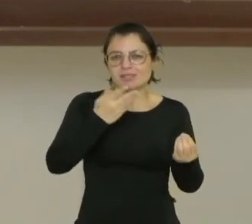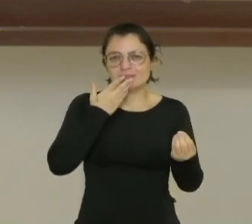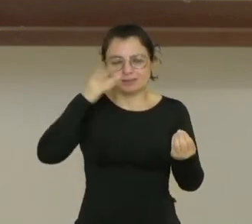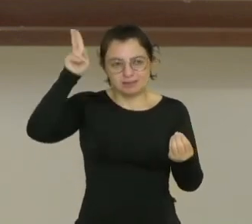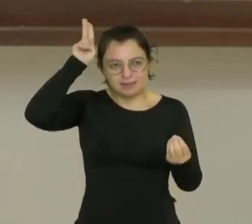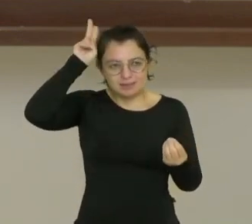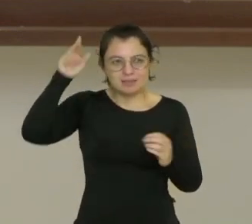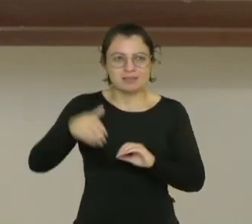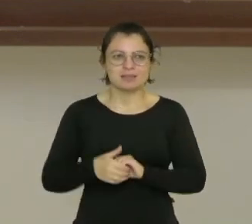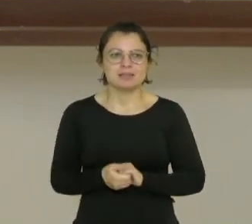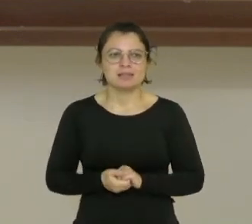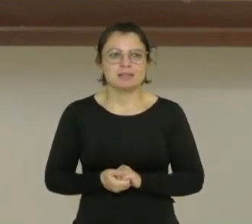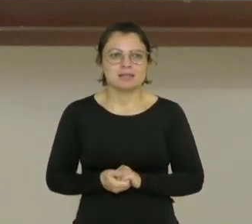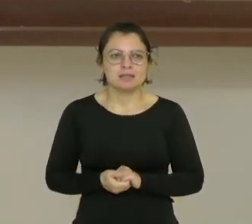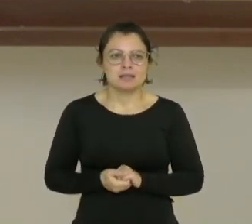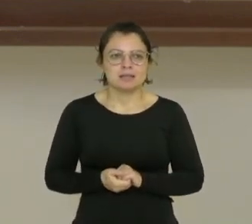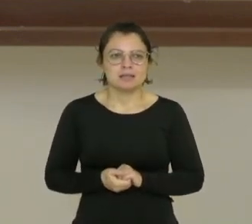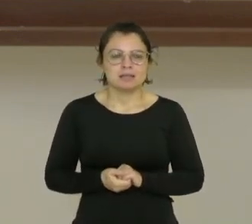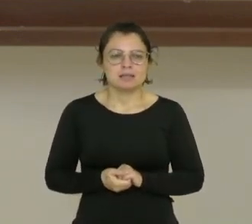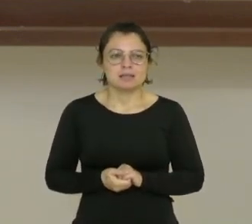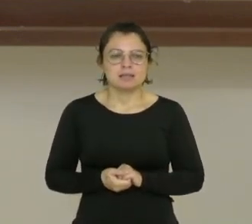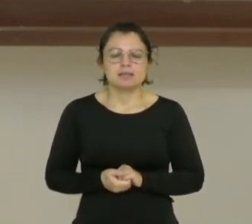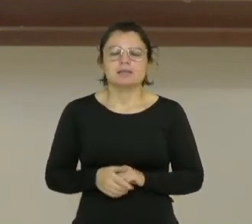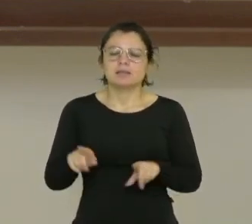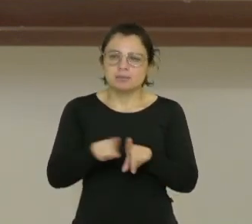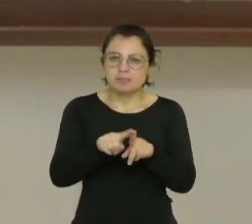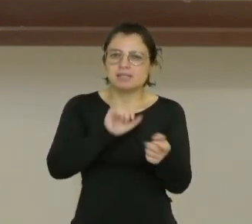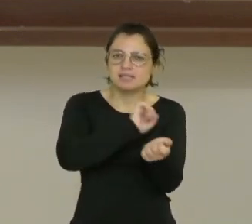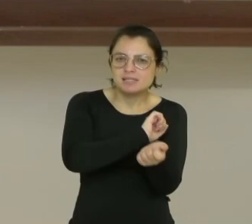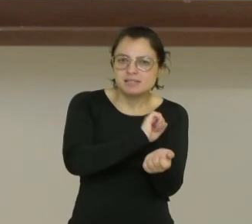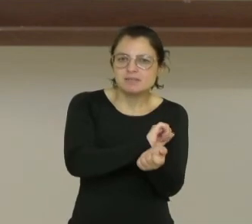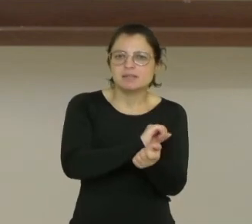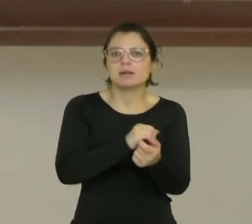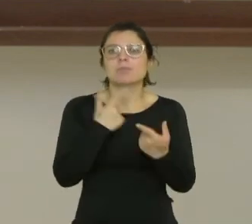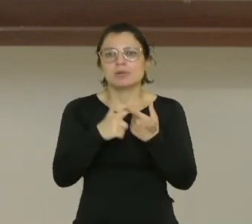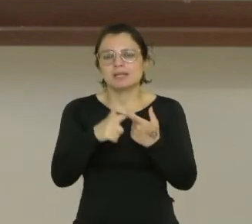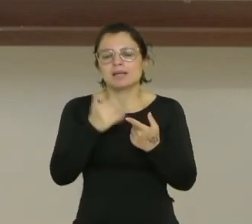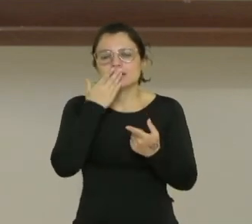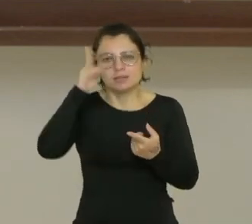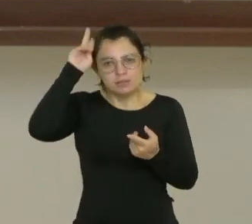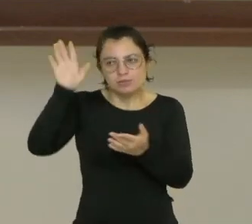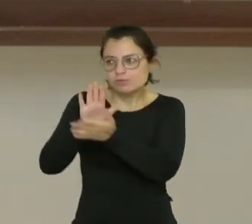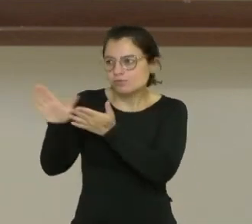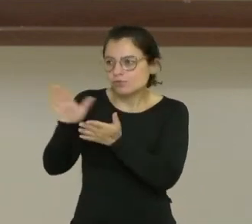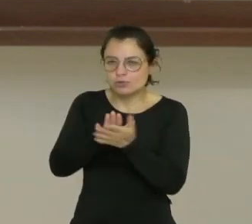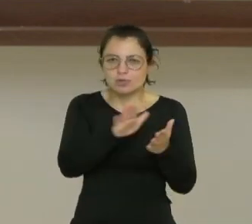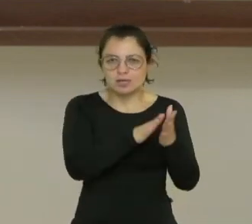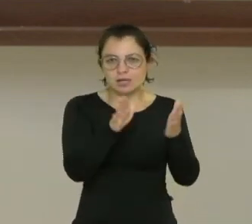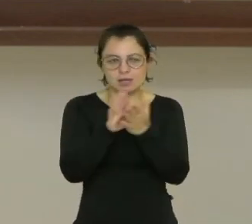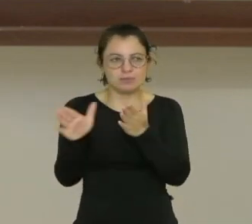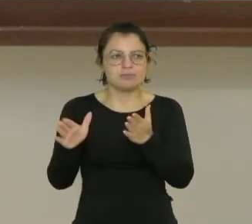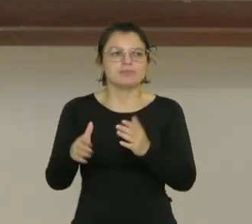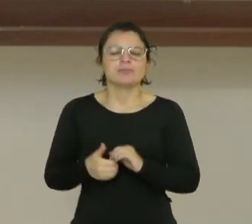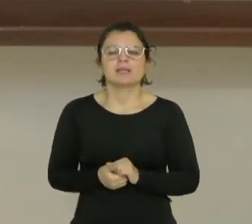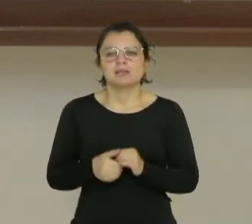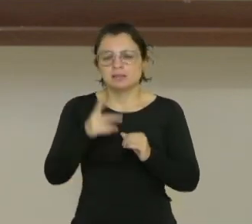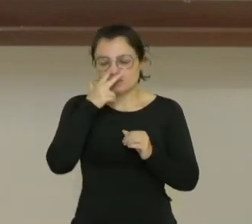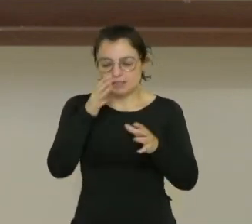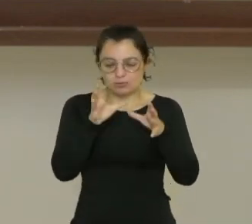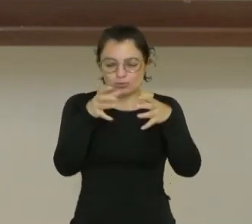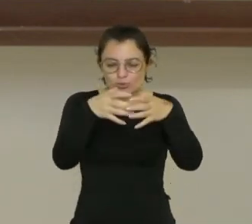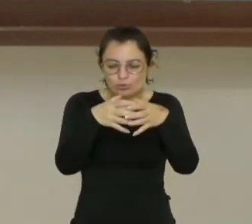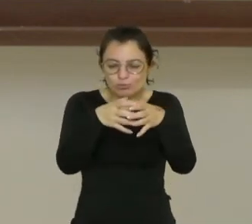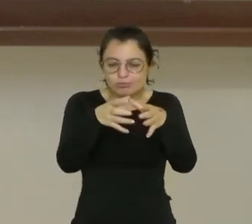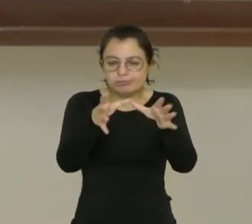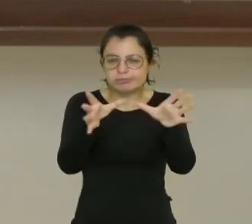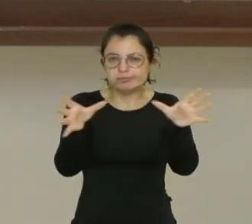os índios por conta dessas doenças, né, da escravidão, da fuga deles para o interior, né? Então acabou